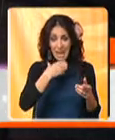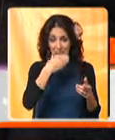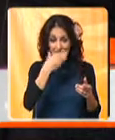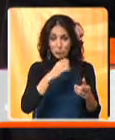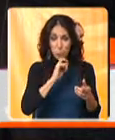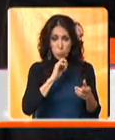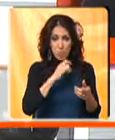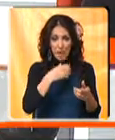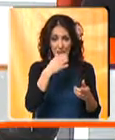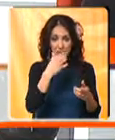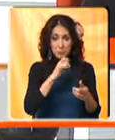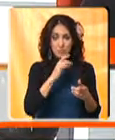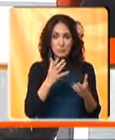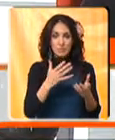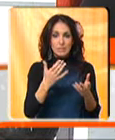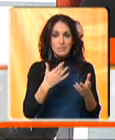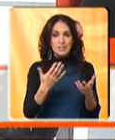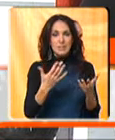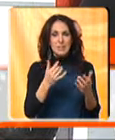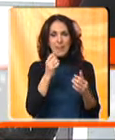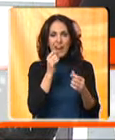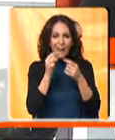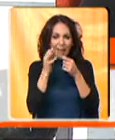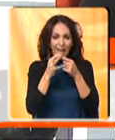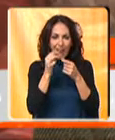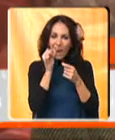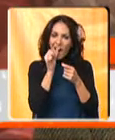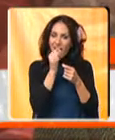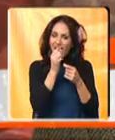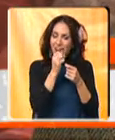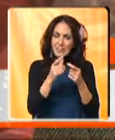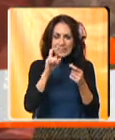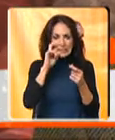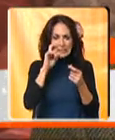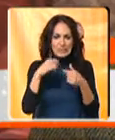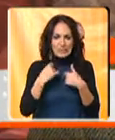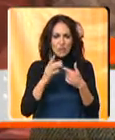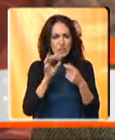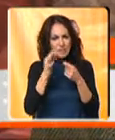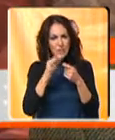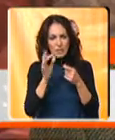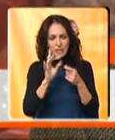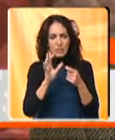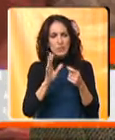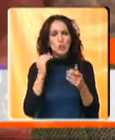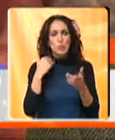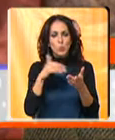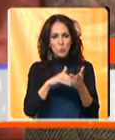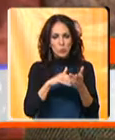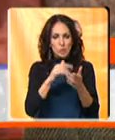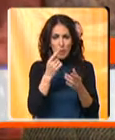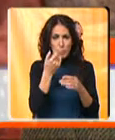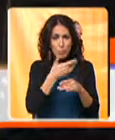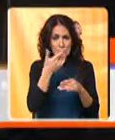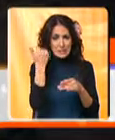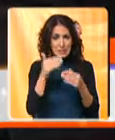rói. Exatamente, nota-se, só que uma pessoa também tem uma série de pontos na boca. Com certeza. Tem que salvaguardar. Já os tirou, Não, só vou tirar segunda-feira. E não há dias,